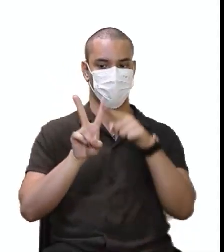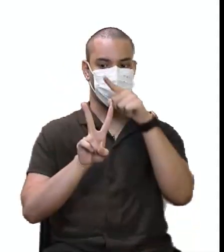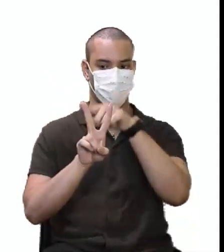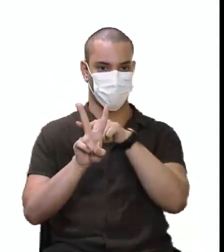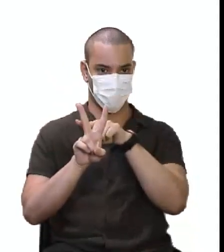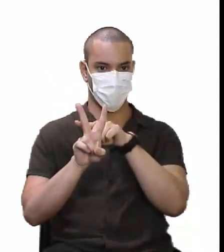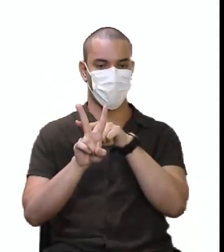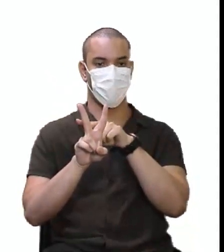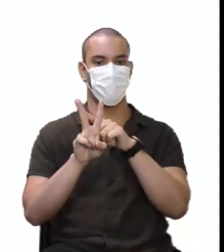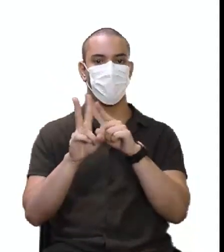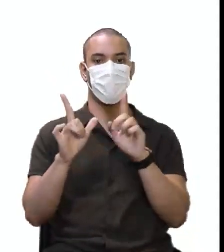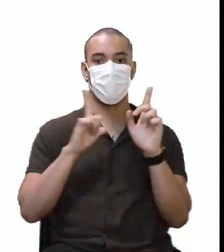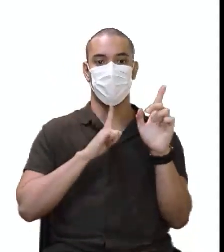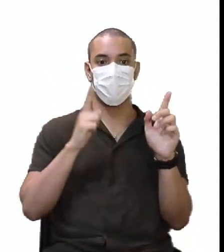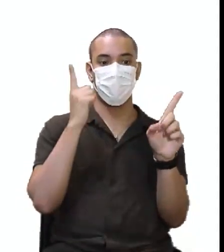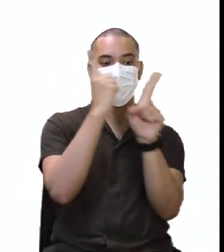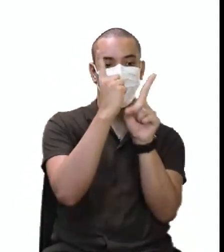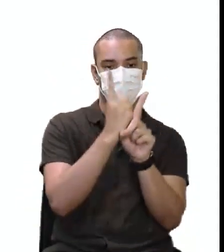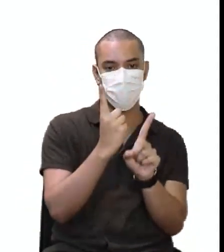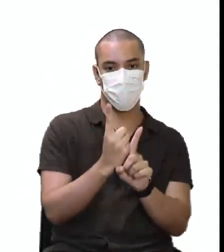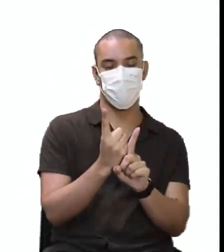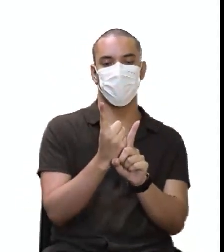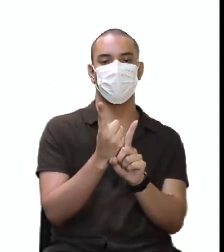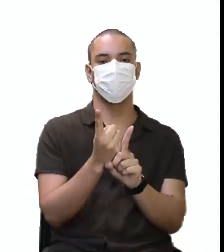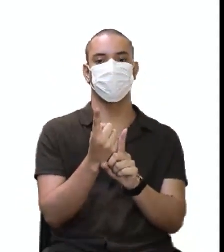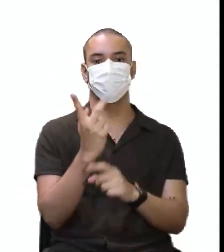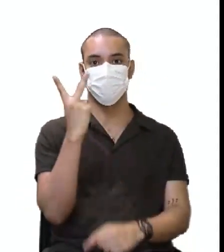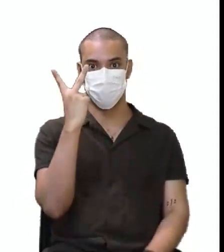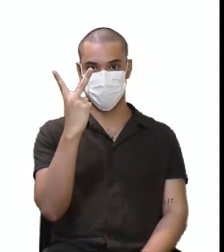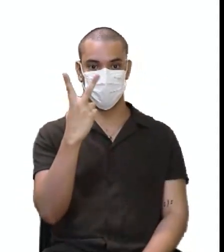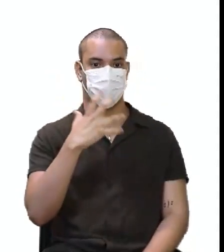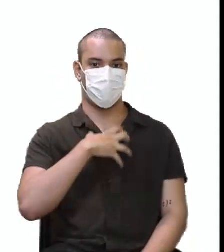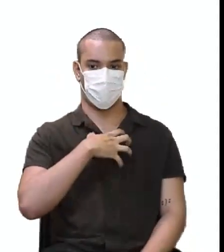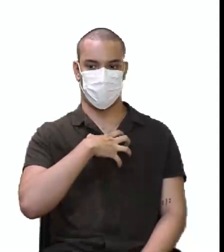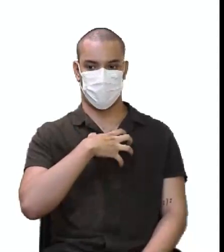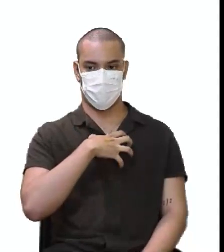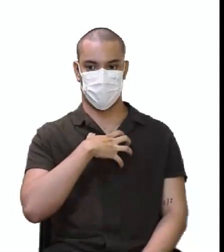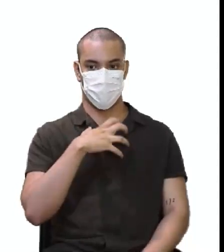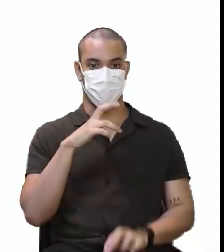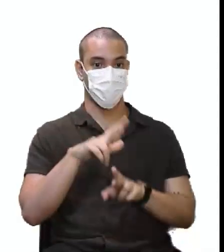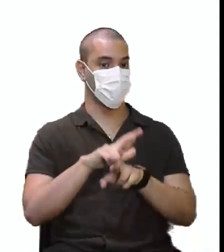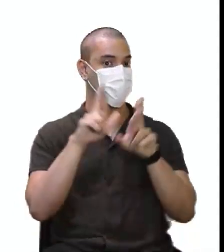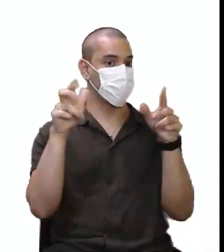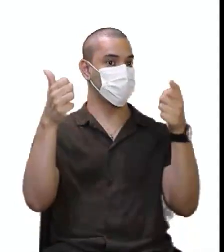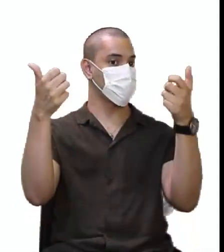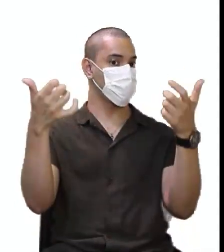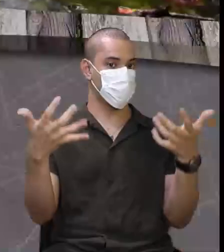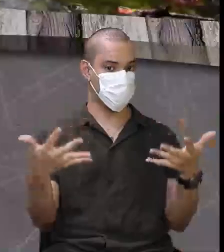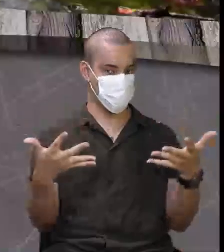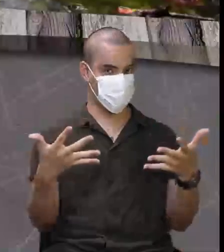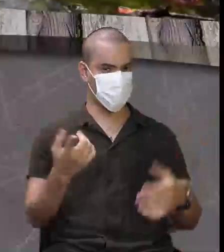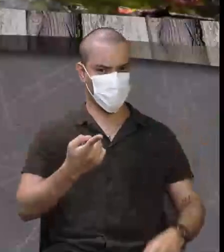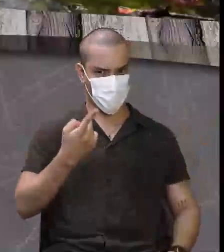tipos. Identifique essas 2 formas e diferencie. Olha aqui para